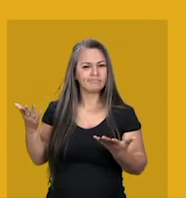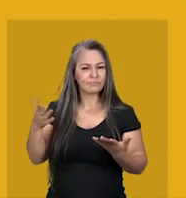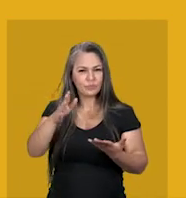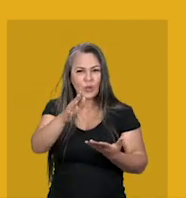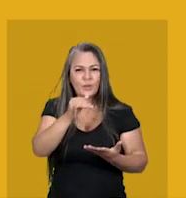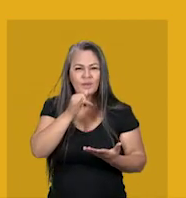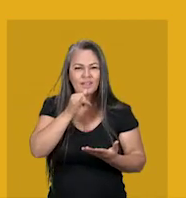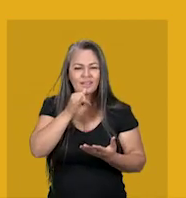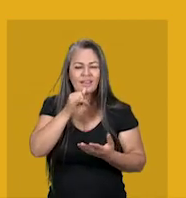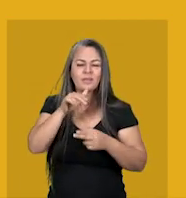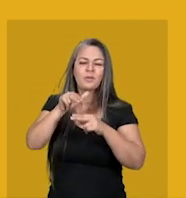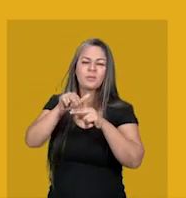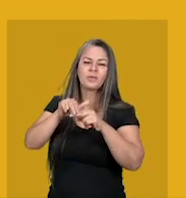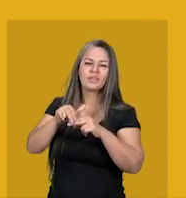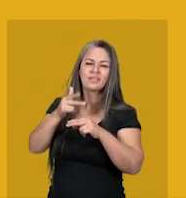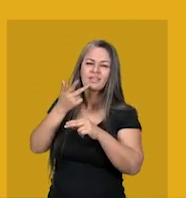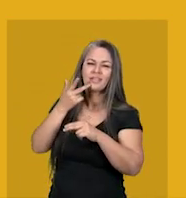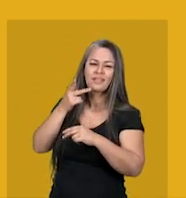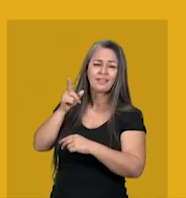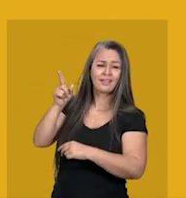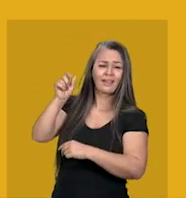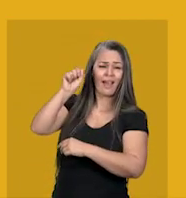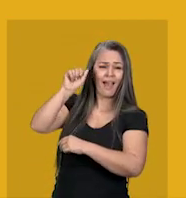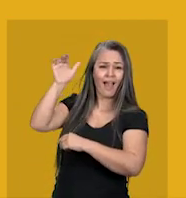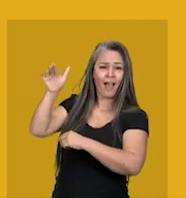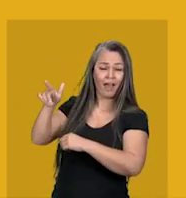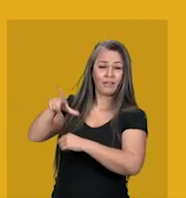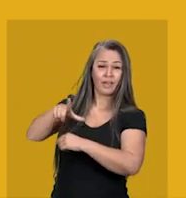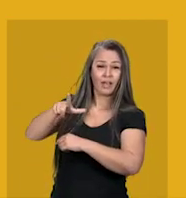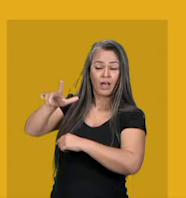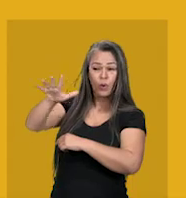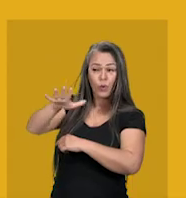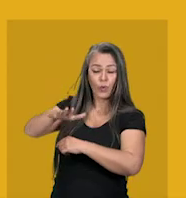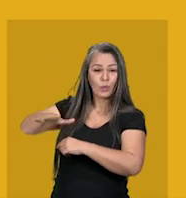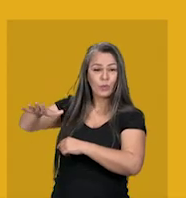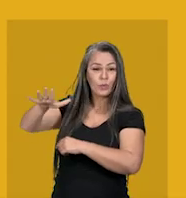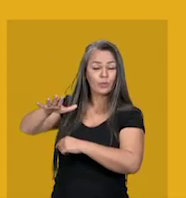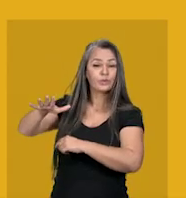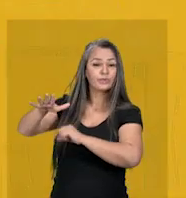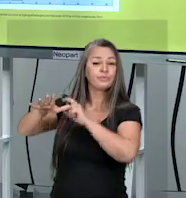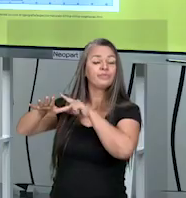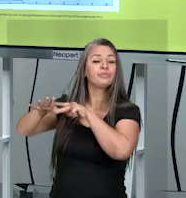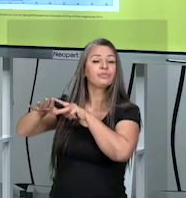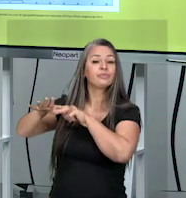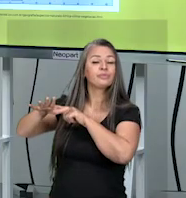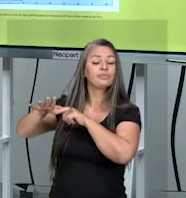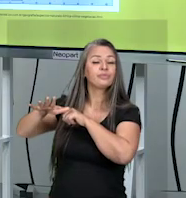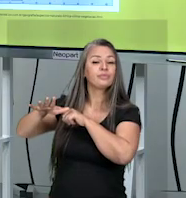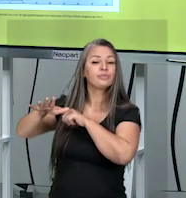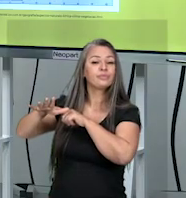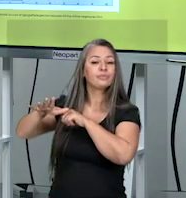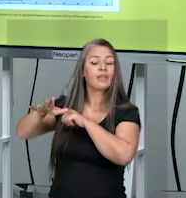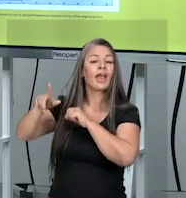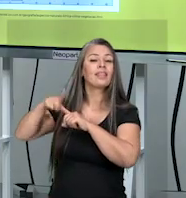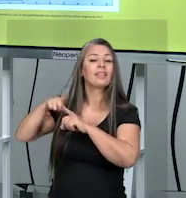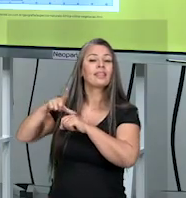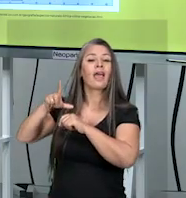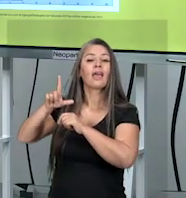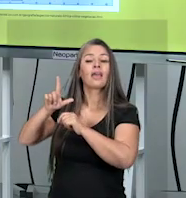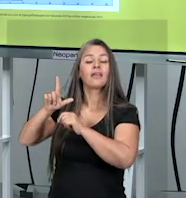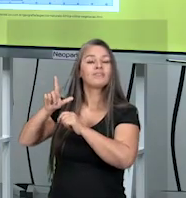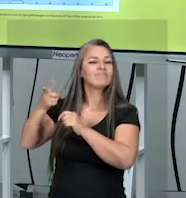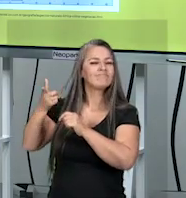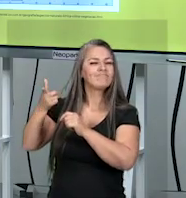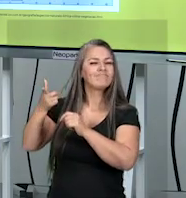quando a gente fala da regionalização do continente africano, essa regionalização tem sempre grande referência o deserto